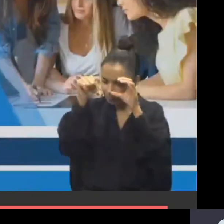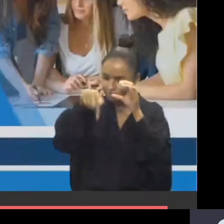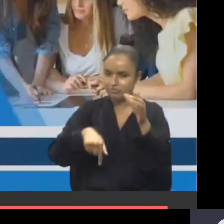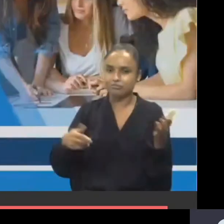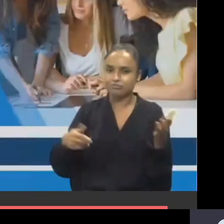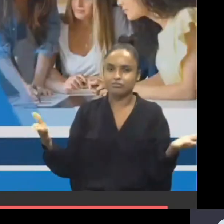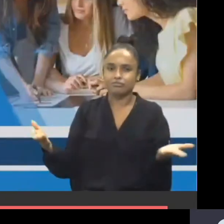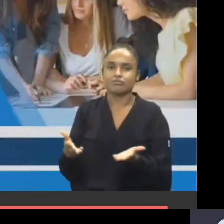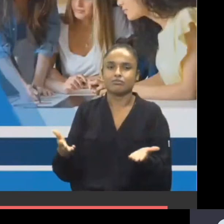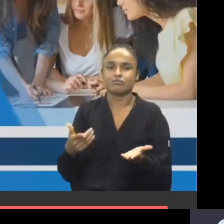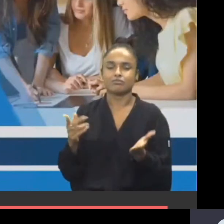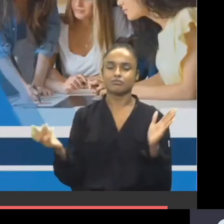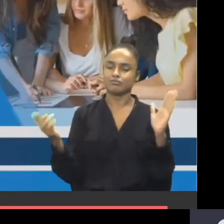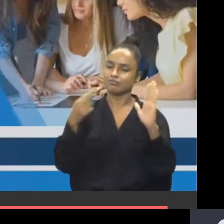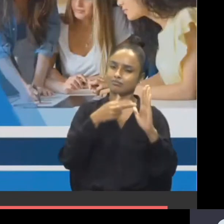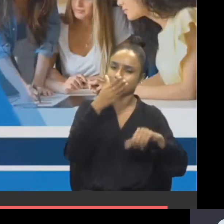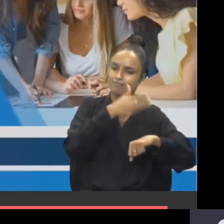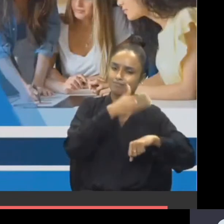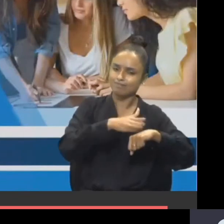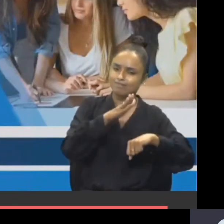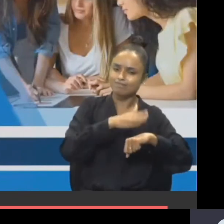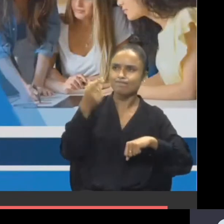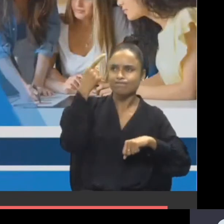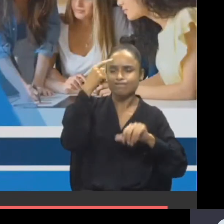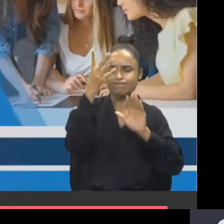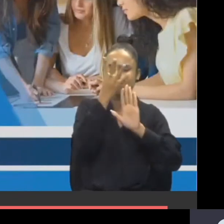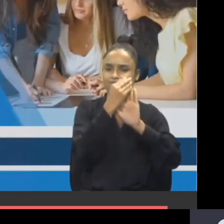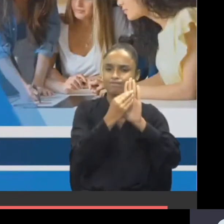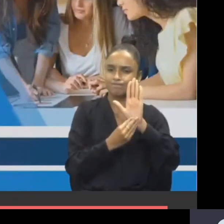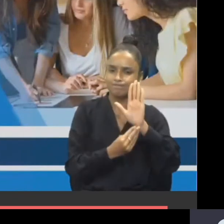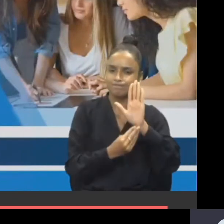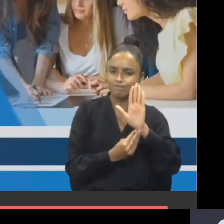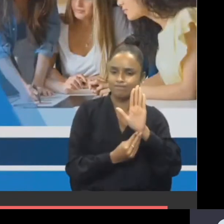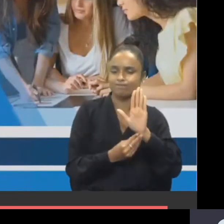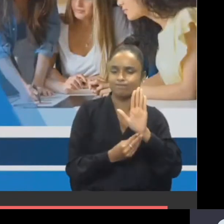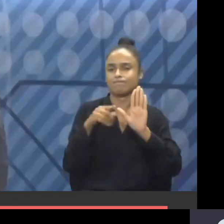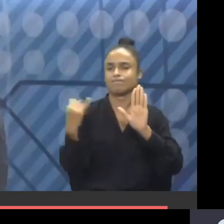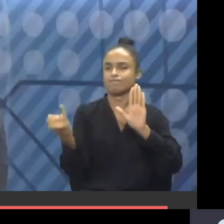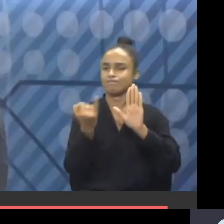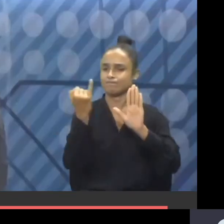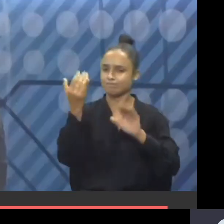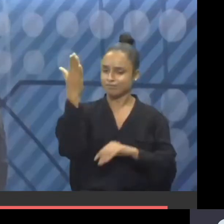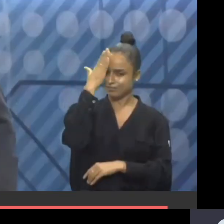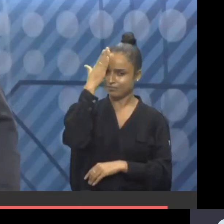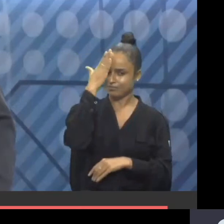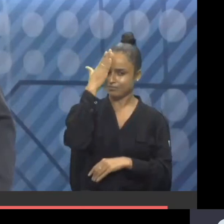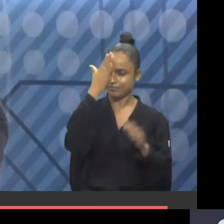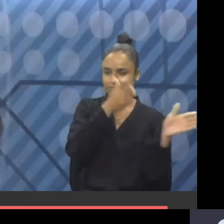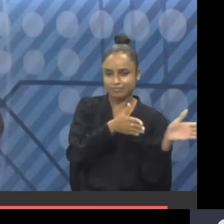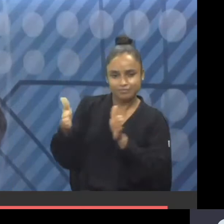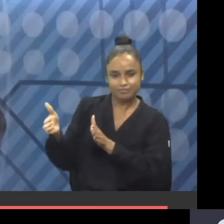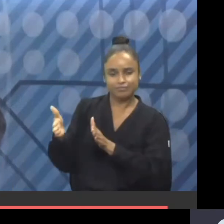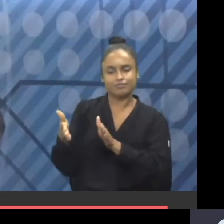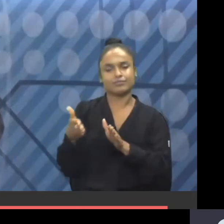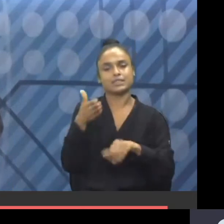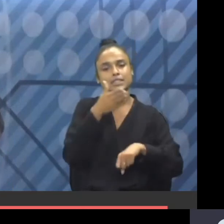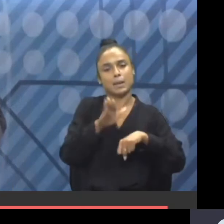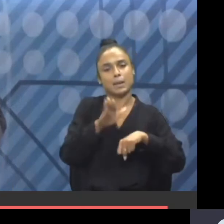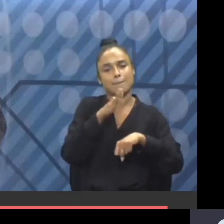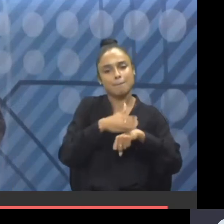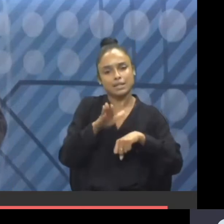temos nossa recapitulação, onde nós vamos rever alguns pontos que são importantes na realização desse experimento.